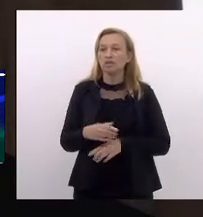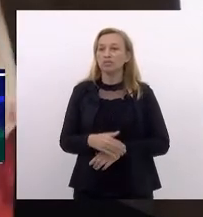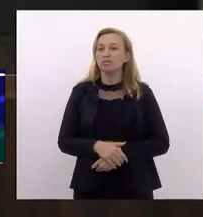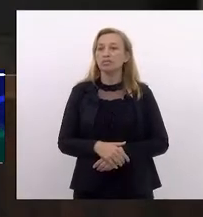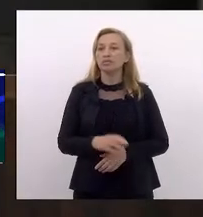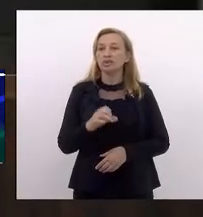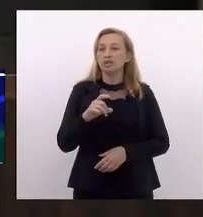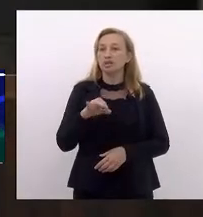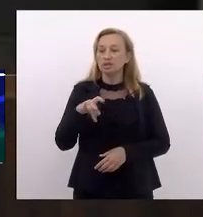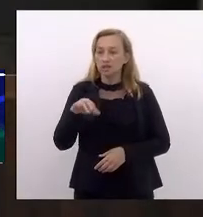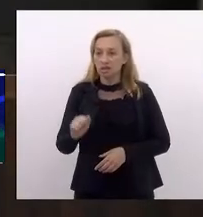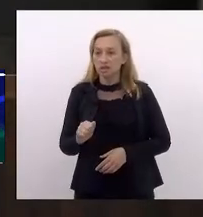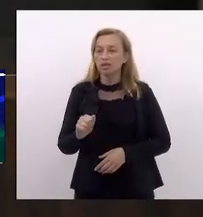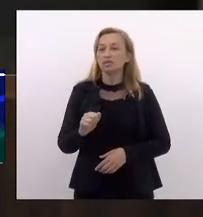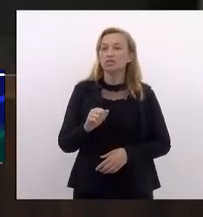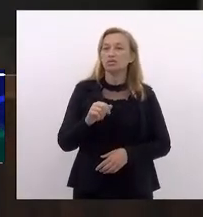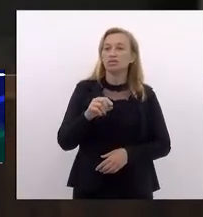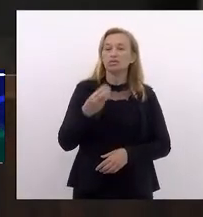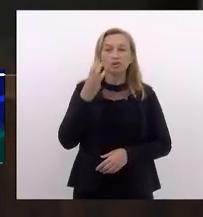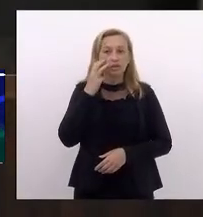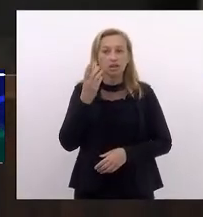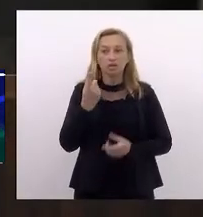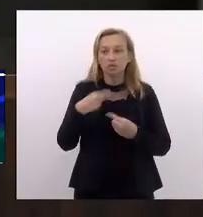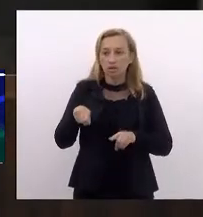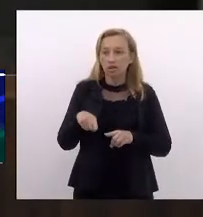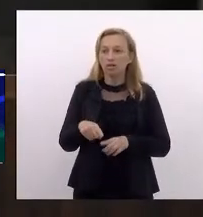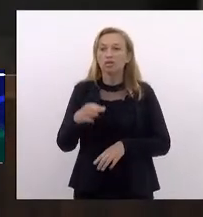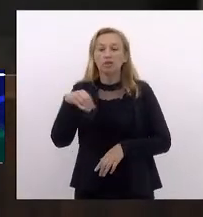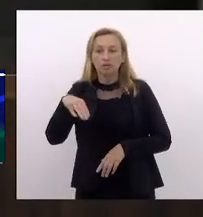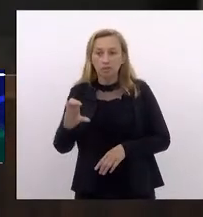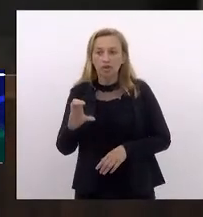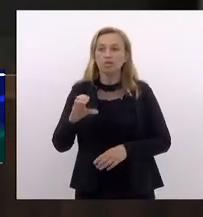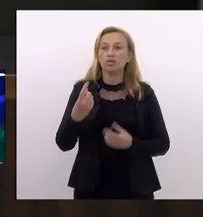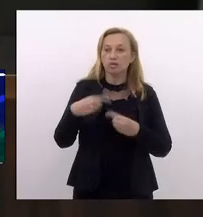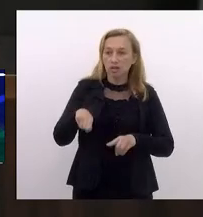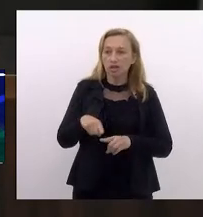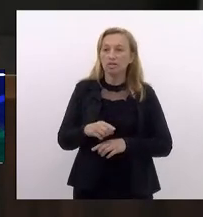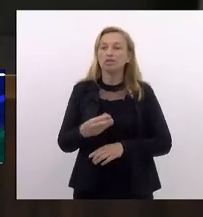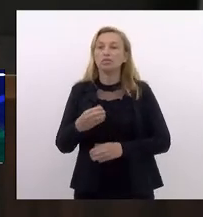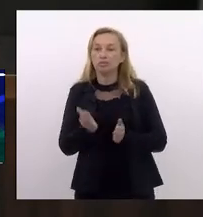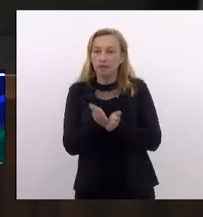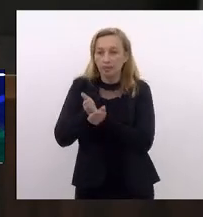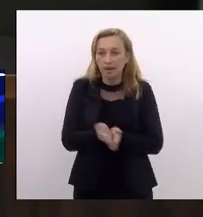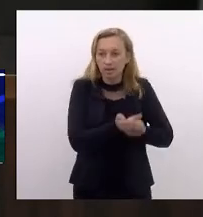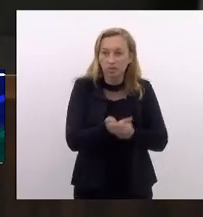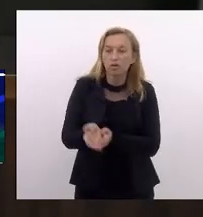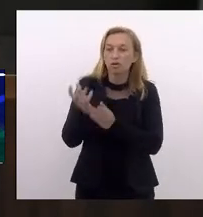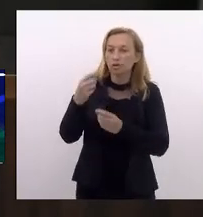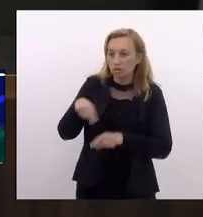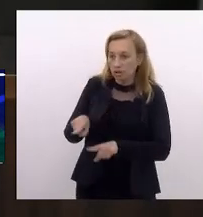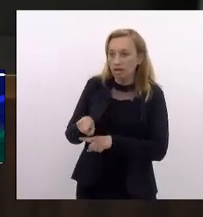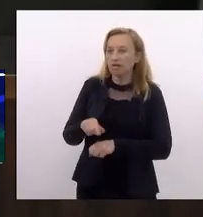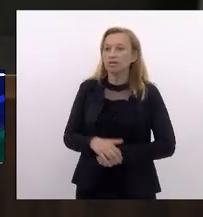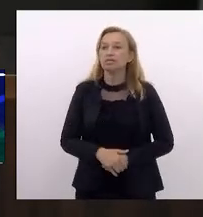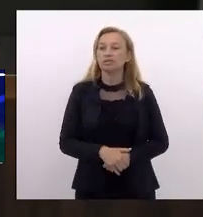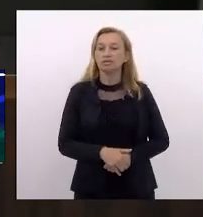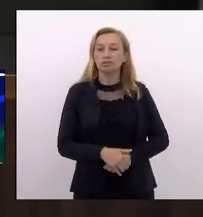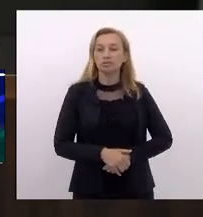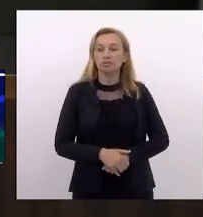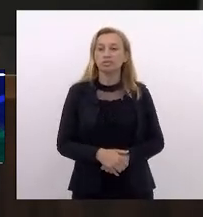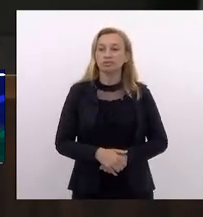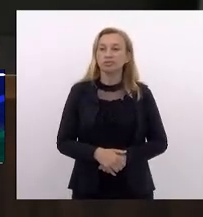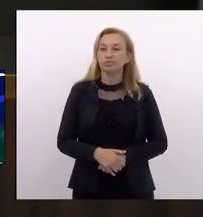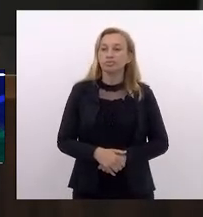favor me capturado por trabalho Bebeto e a